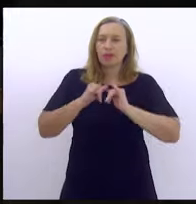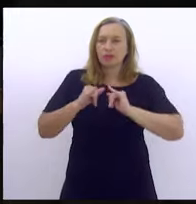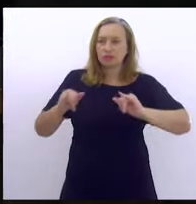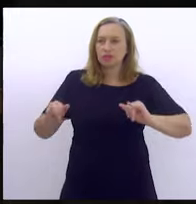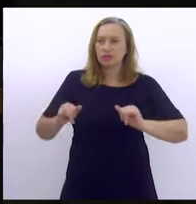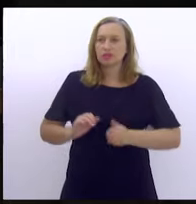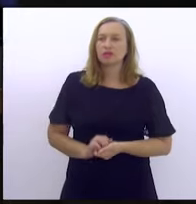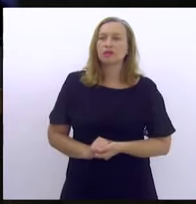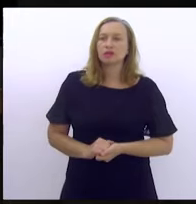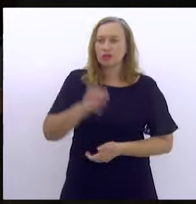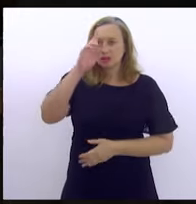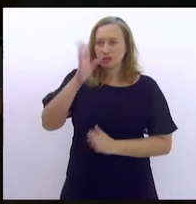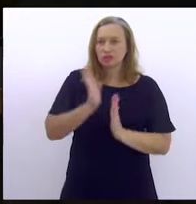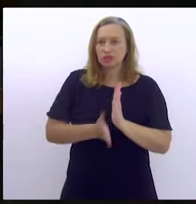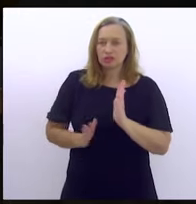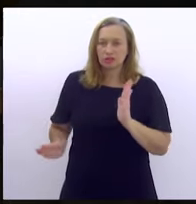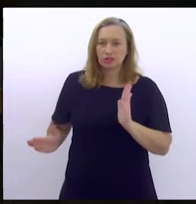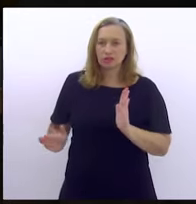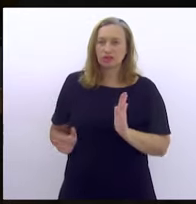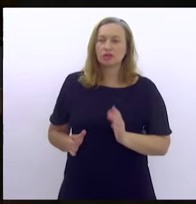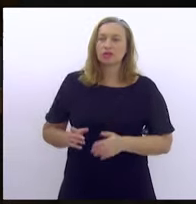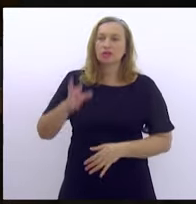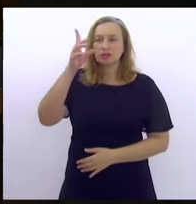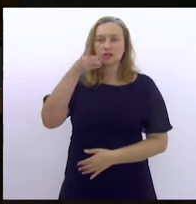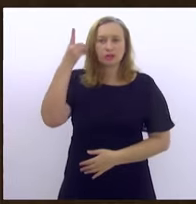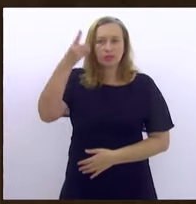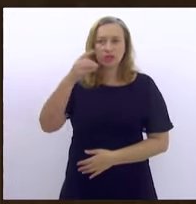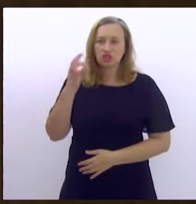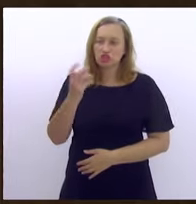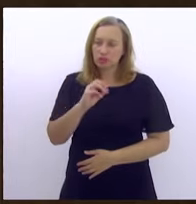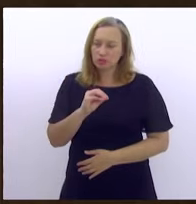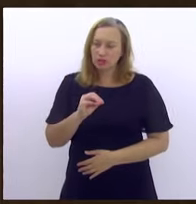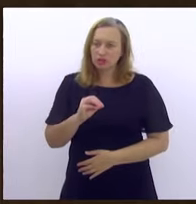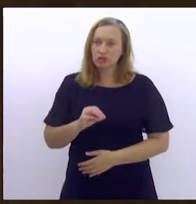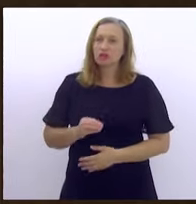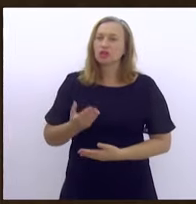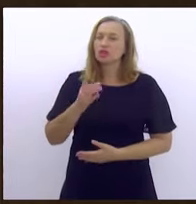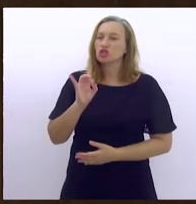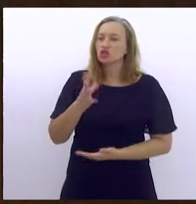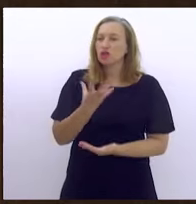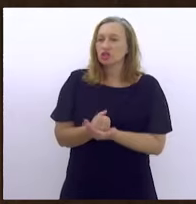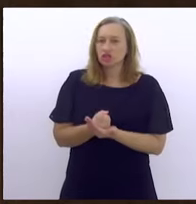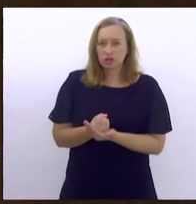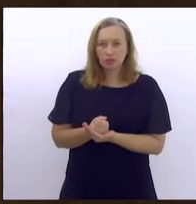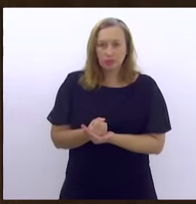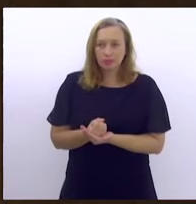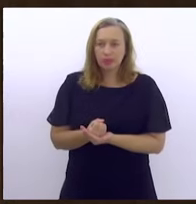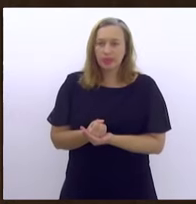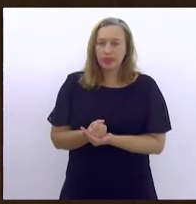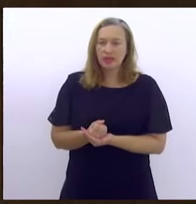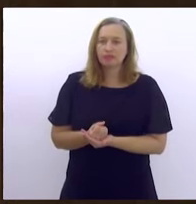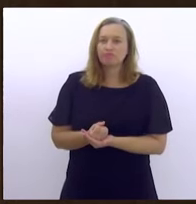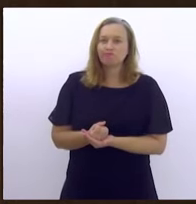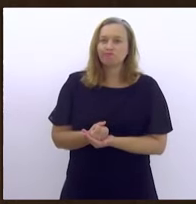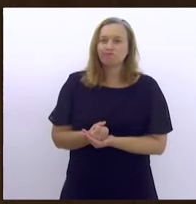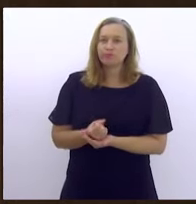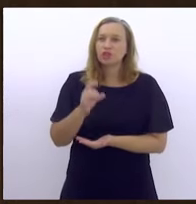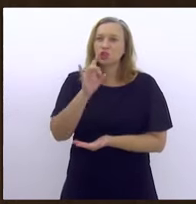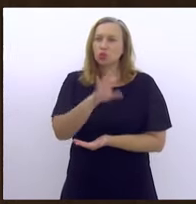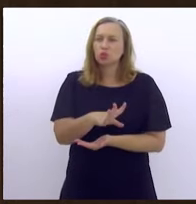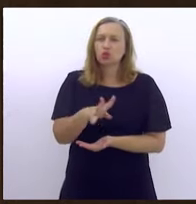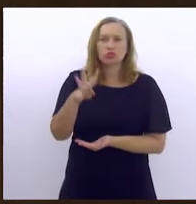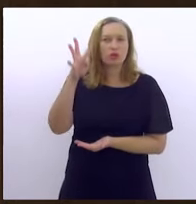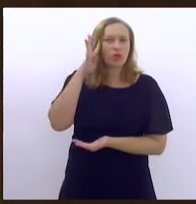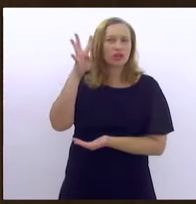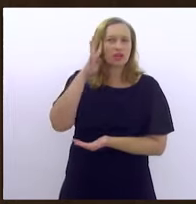Anuncio. Senhor presidente, pela ordem. Deputado Chico Machado. Senhor presidente, eu queria só fazer um registro que na última